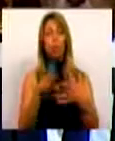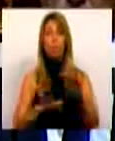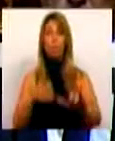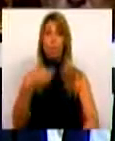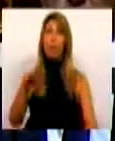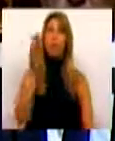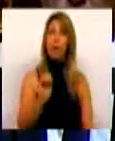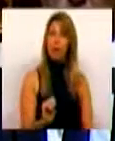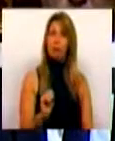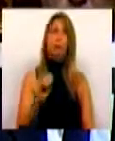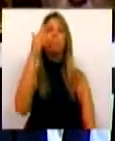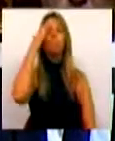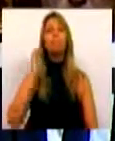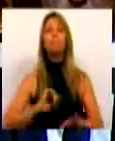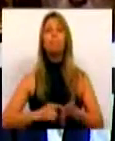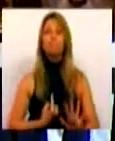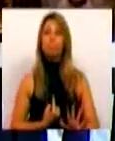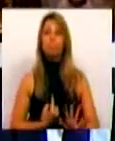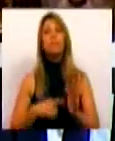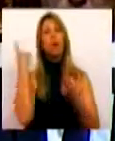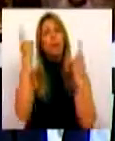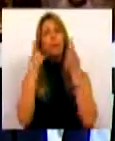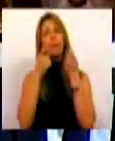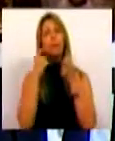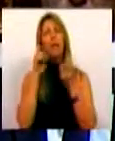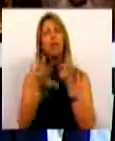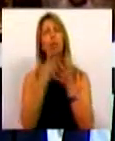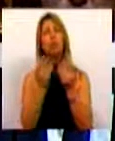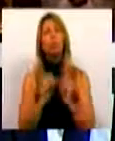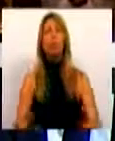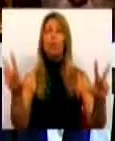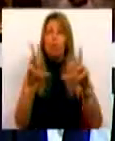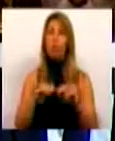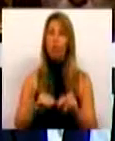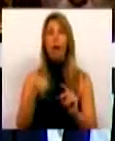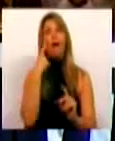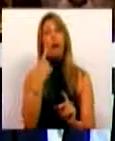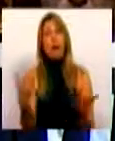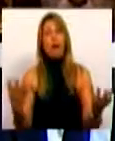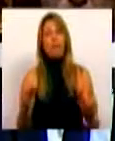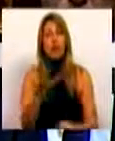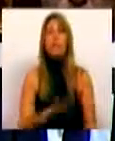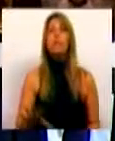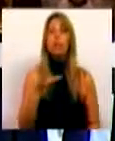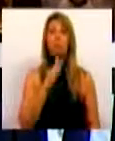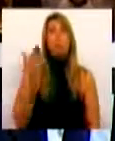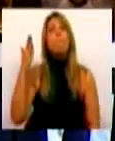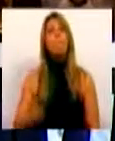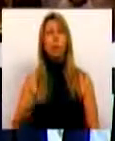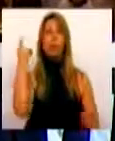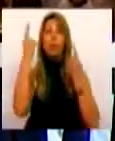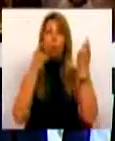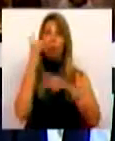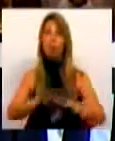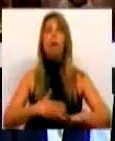Socialista considera necessário equacionar novas soluções, reconhecendo a existência de situações que merecem uma ponderação